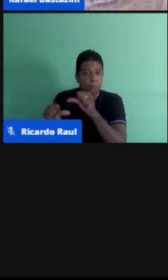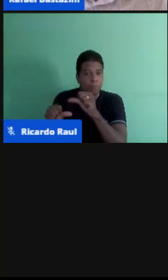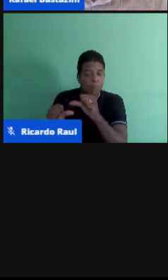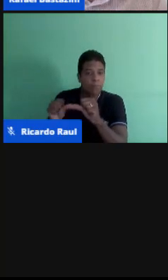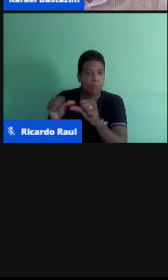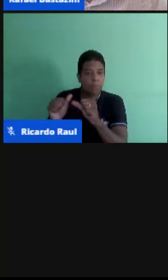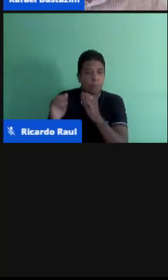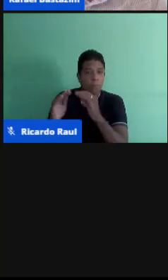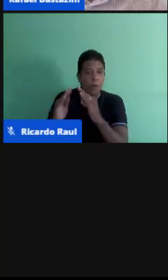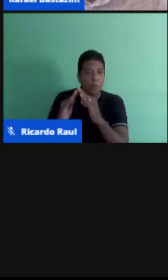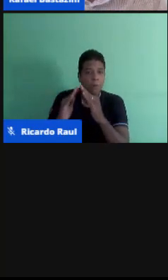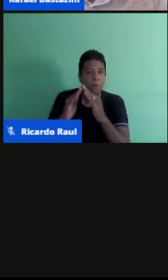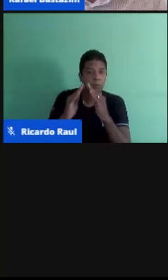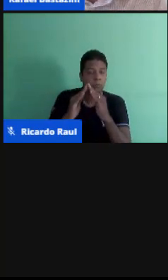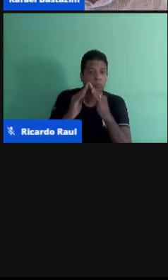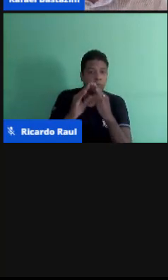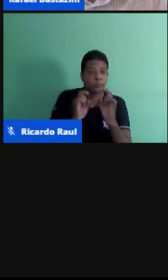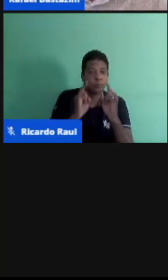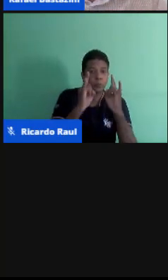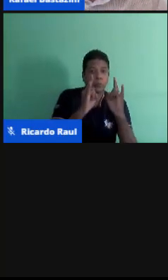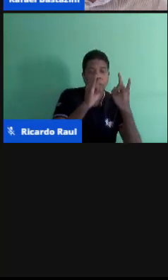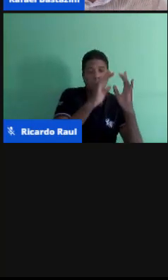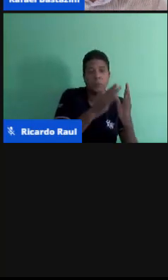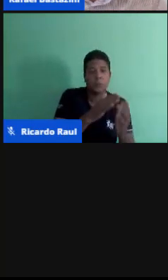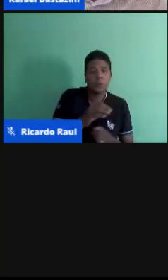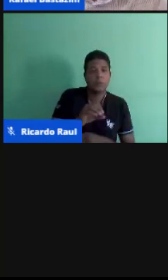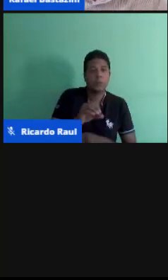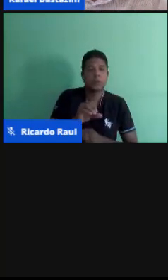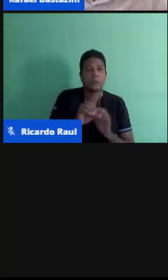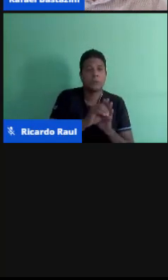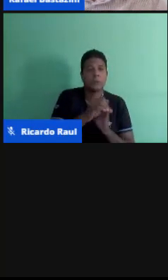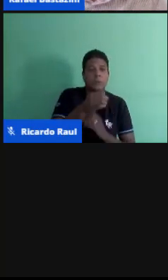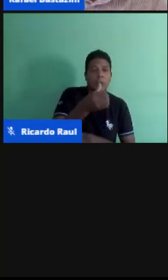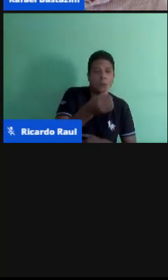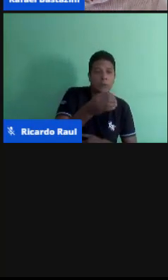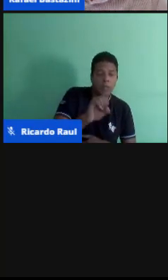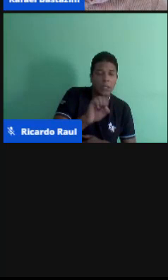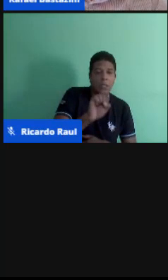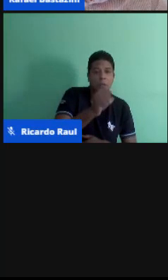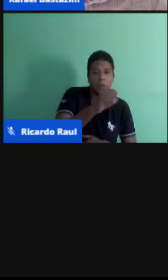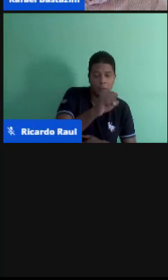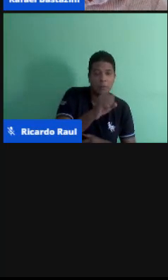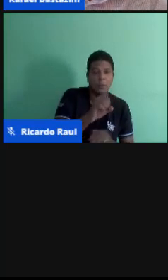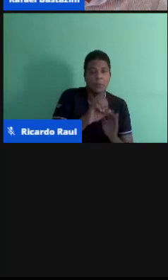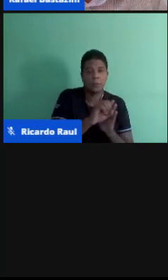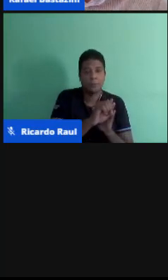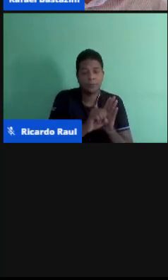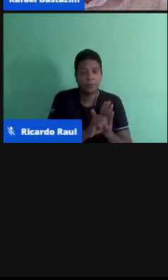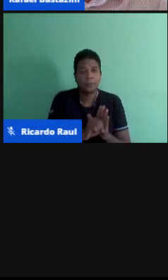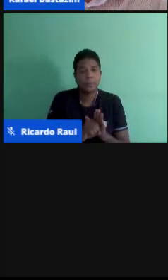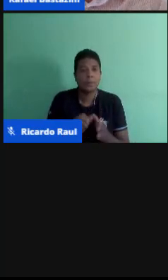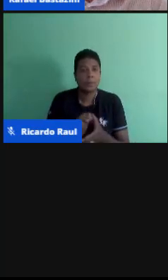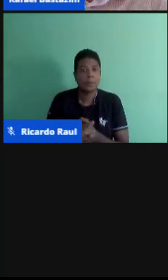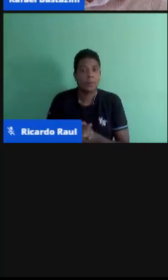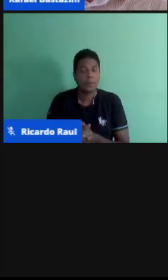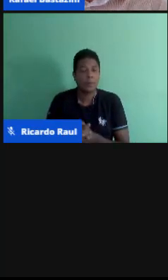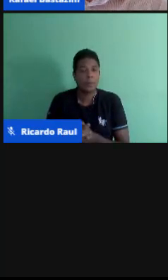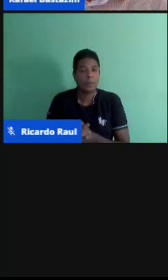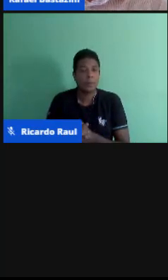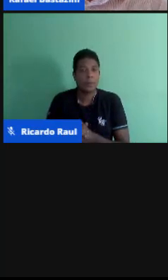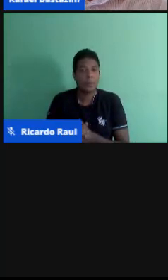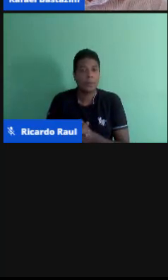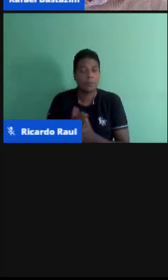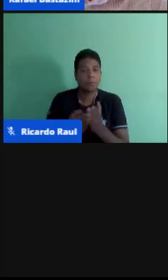se intensificar lá nos anos 70, 80 e se consolida e se torna, inclusive, transnacional com a